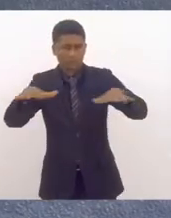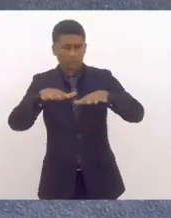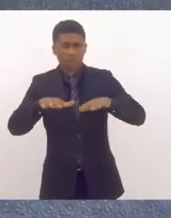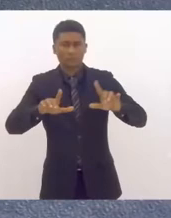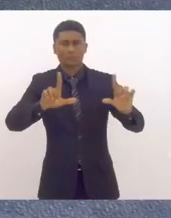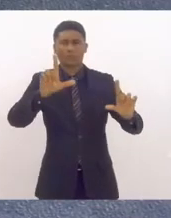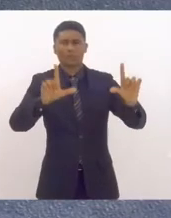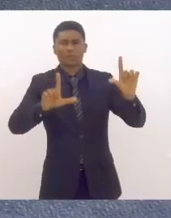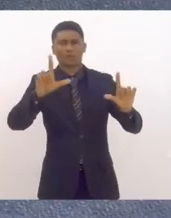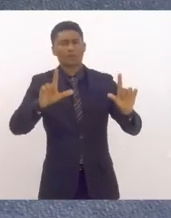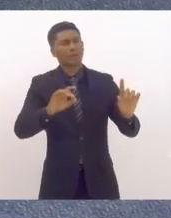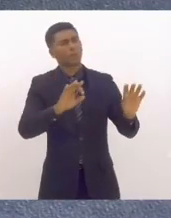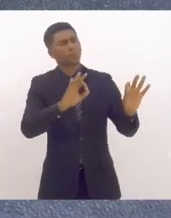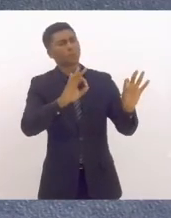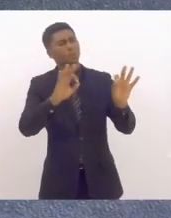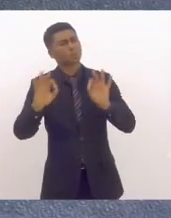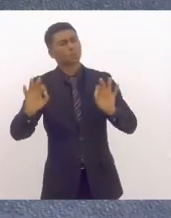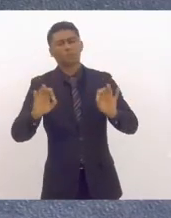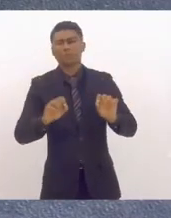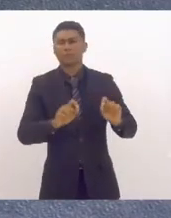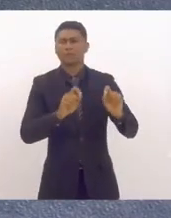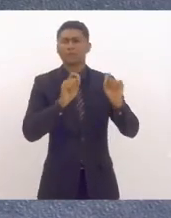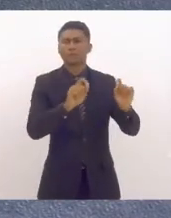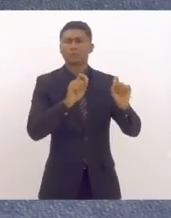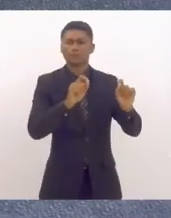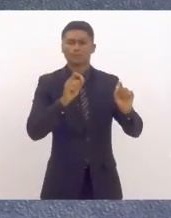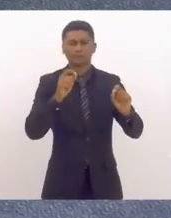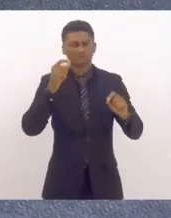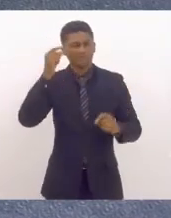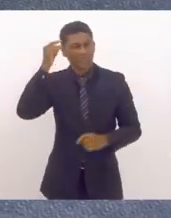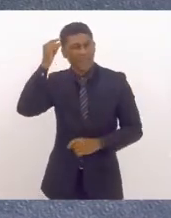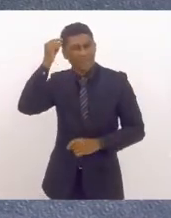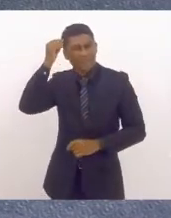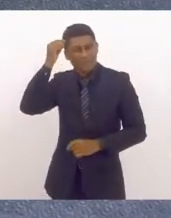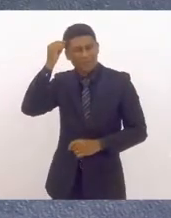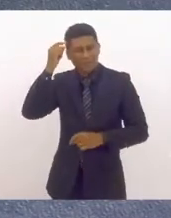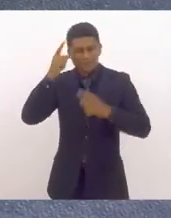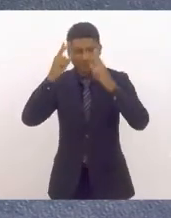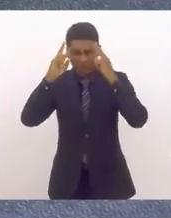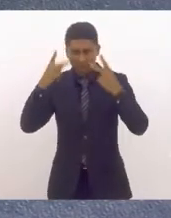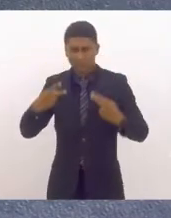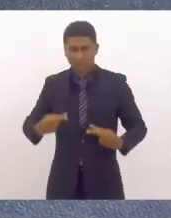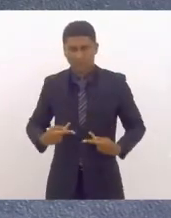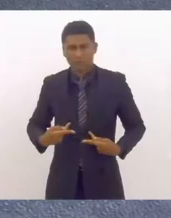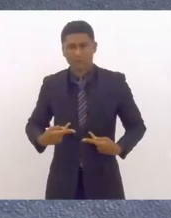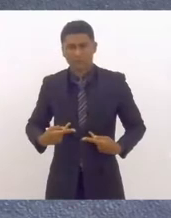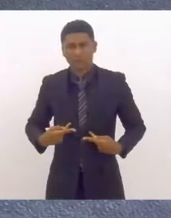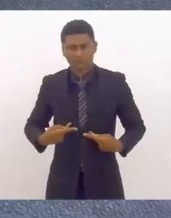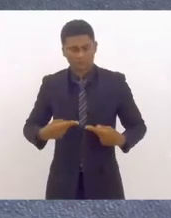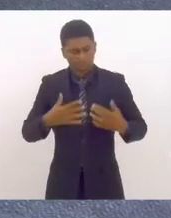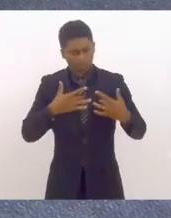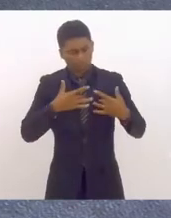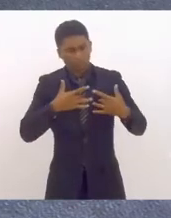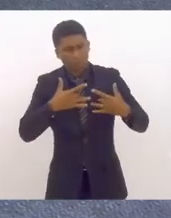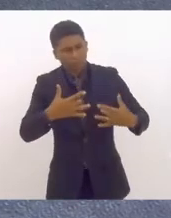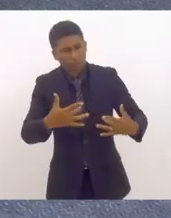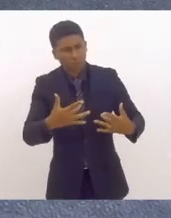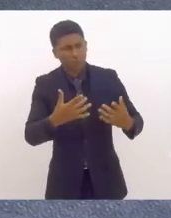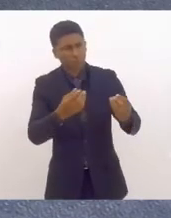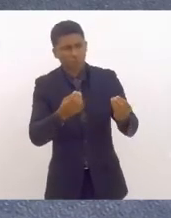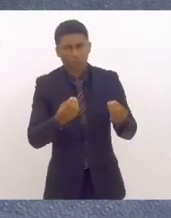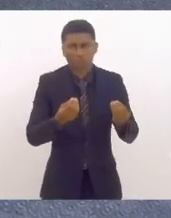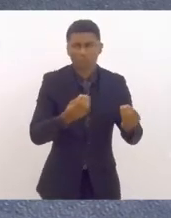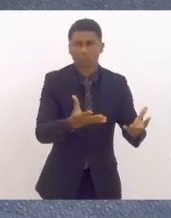TV o que envolve a questão do cabelo humano. O cabelo humano, se é um ato de generosidade e